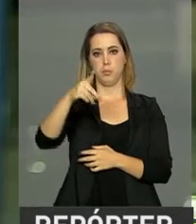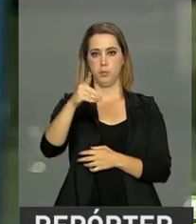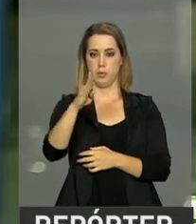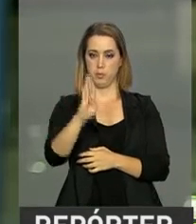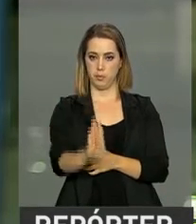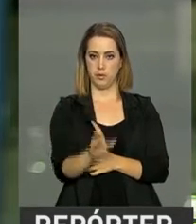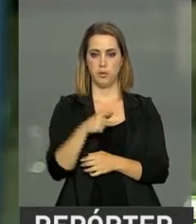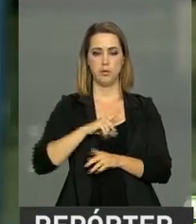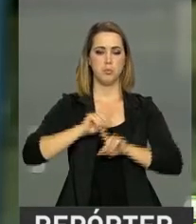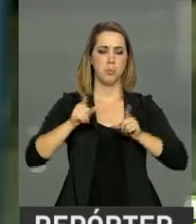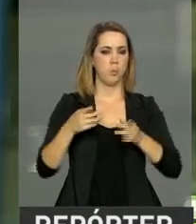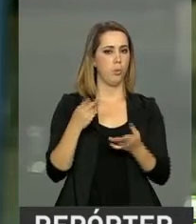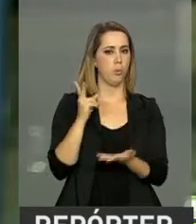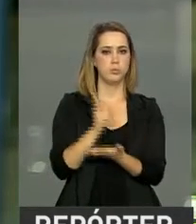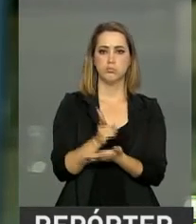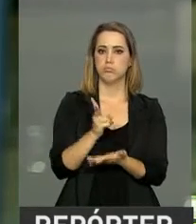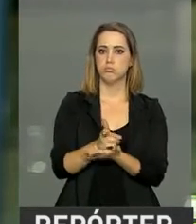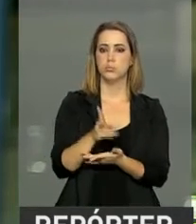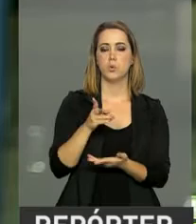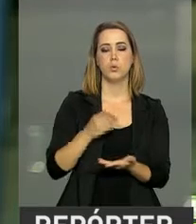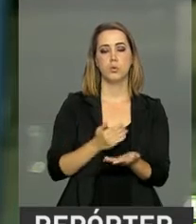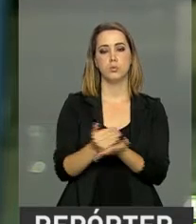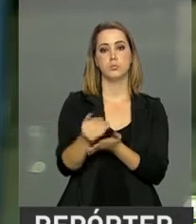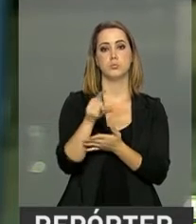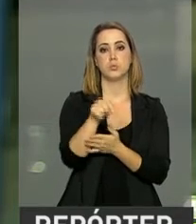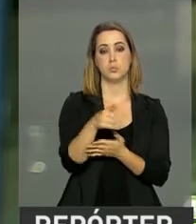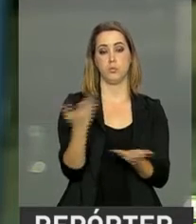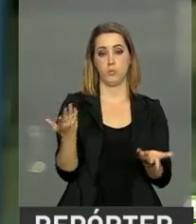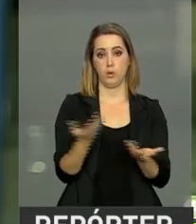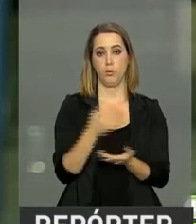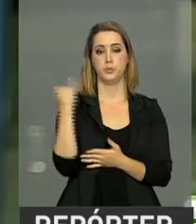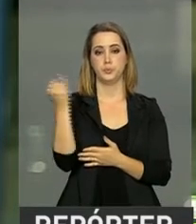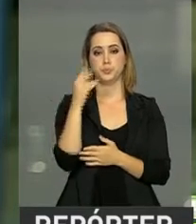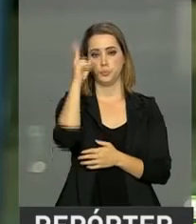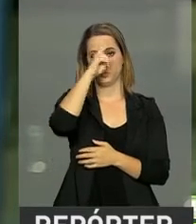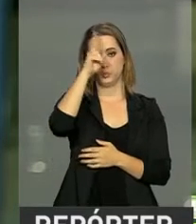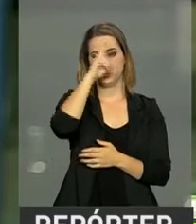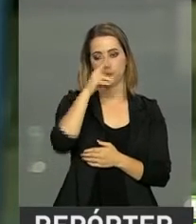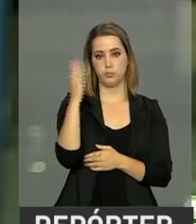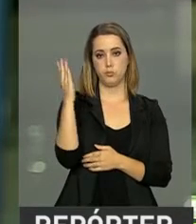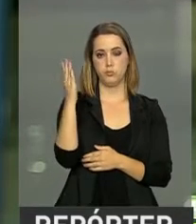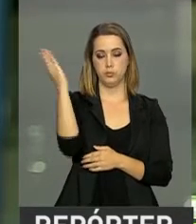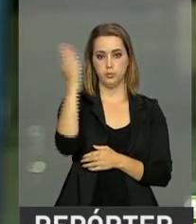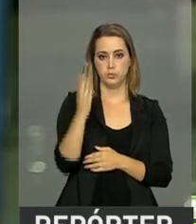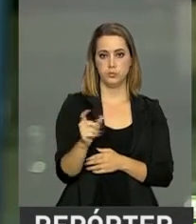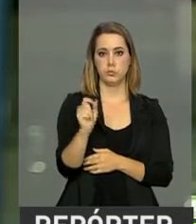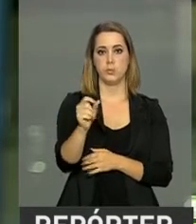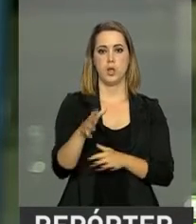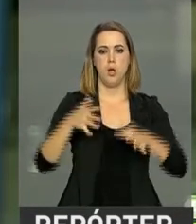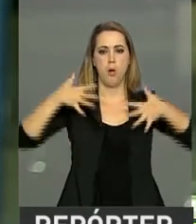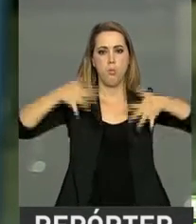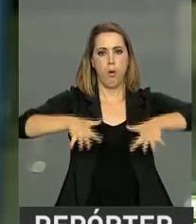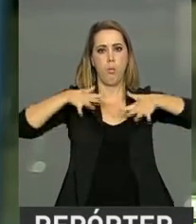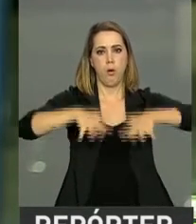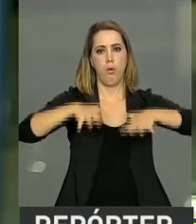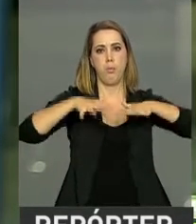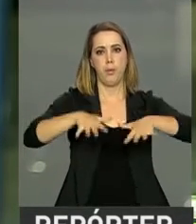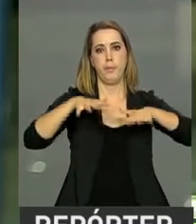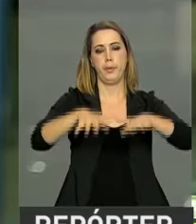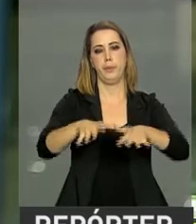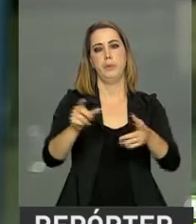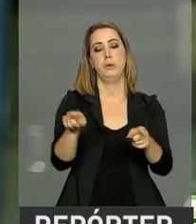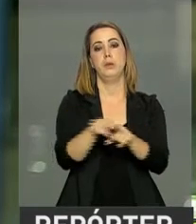papel na história brasileira sobre as manifestações no rio de janeiro e shoptime informou por meio do porta-voz